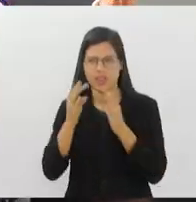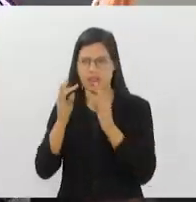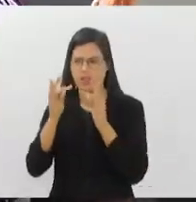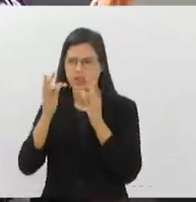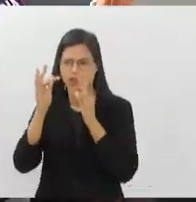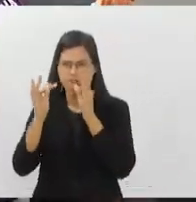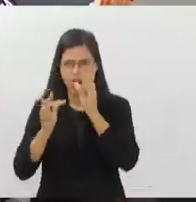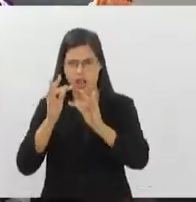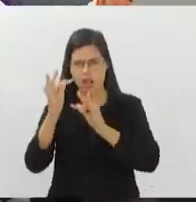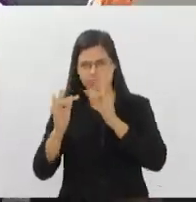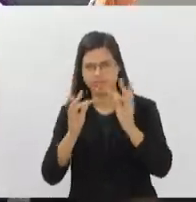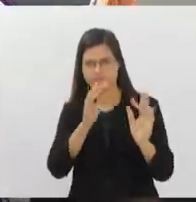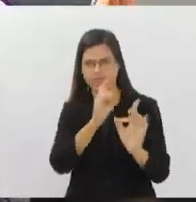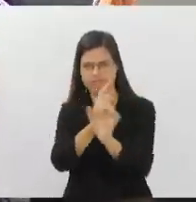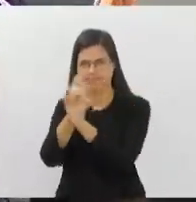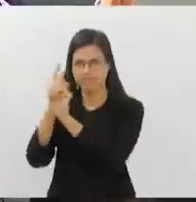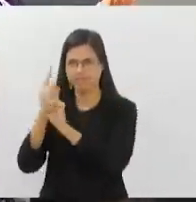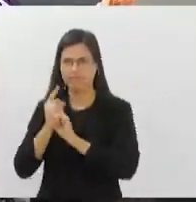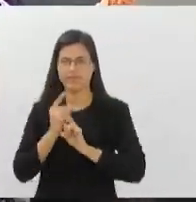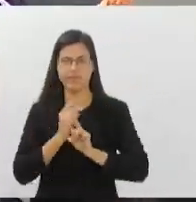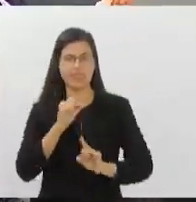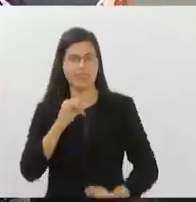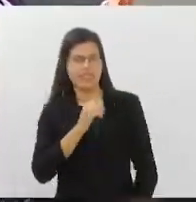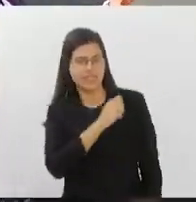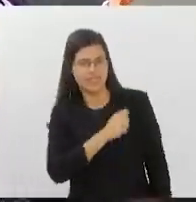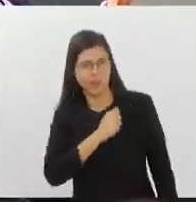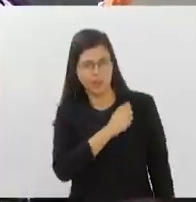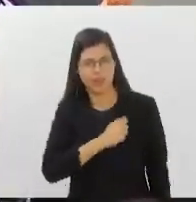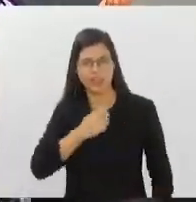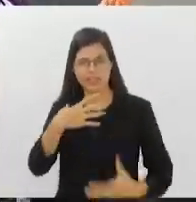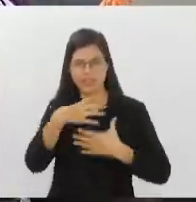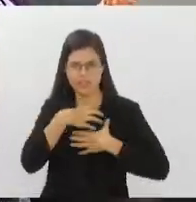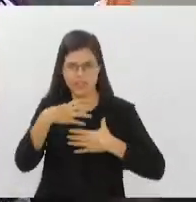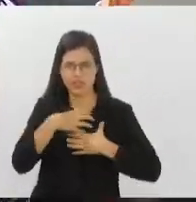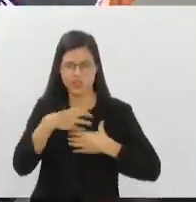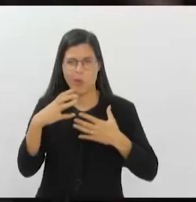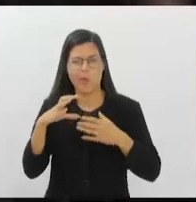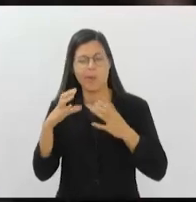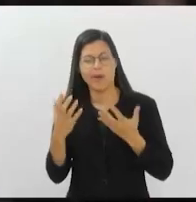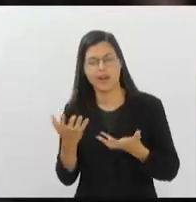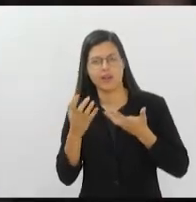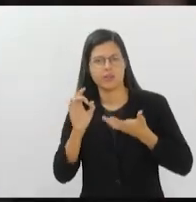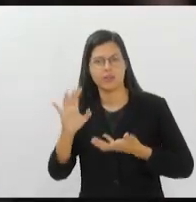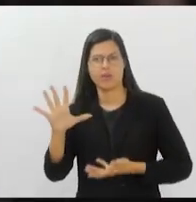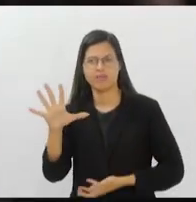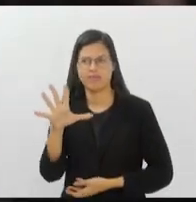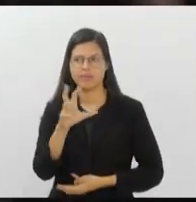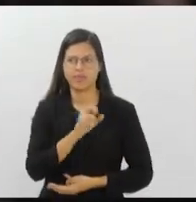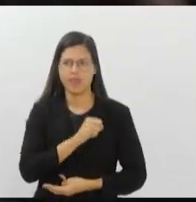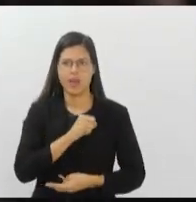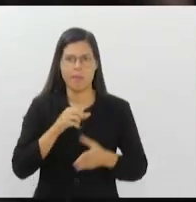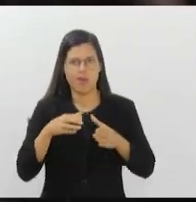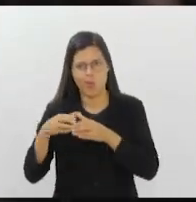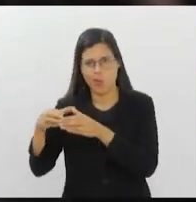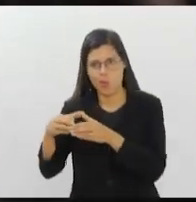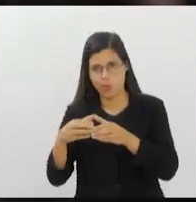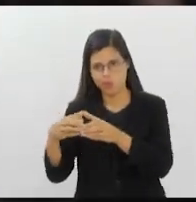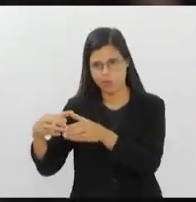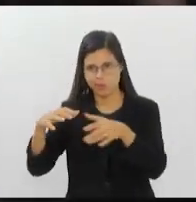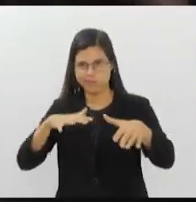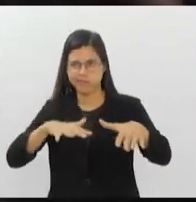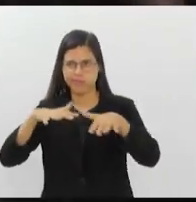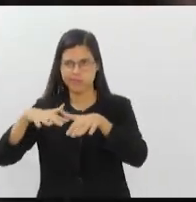me encontrando. Se a saudade apertar, eu quero apenas amar. E o loucura suburbana vai passar. O